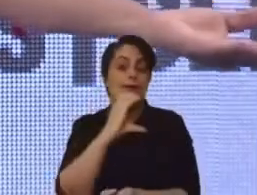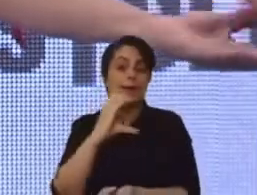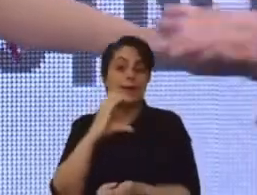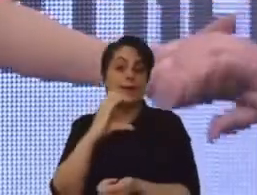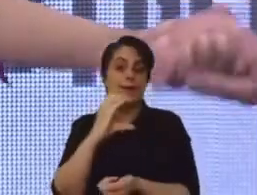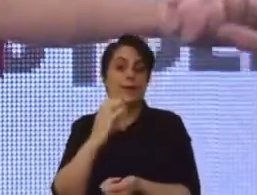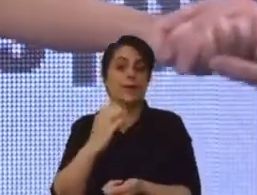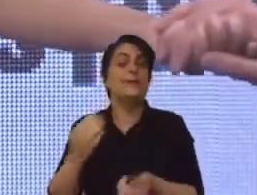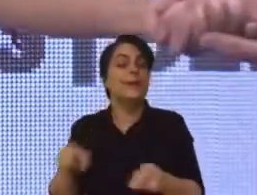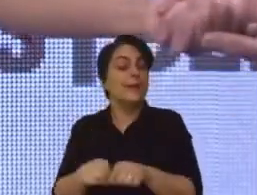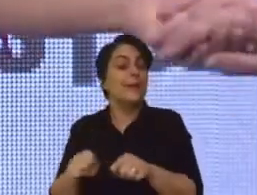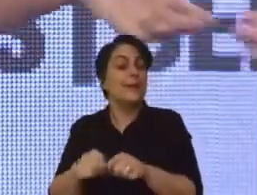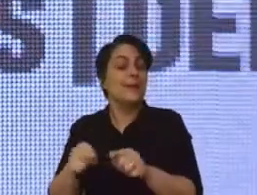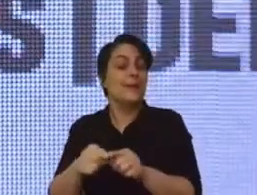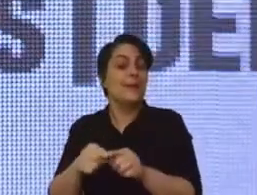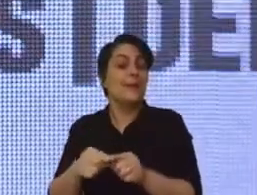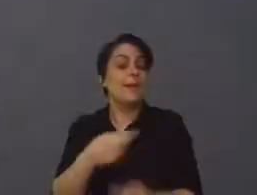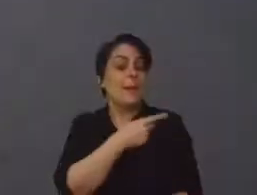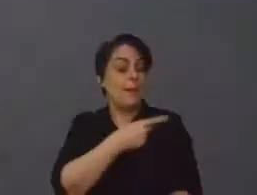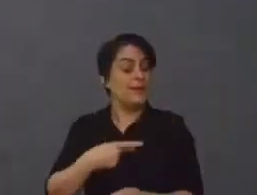presidente Sérgio Nobre,